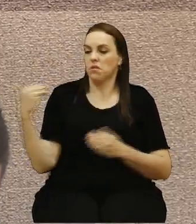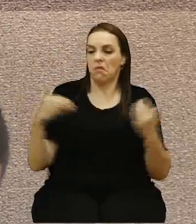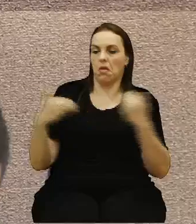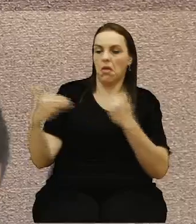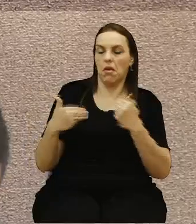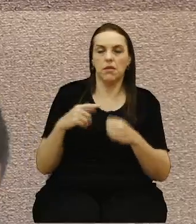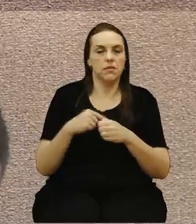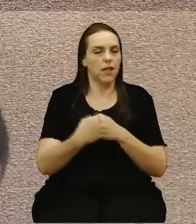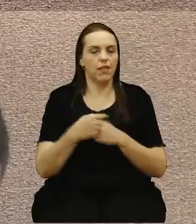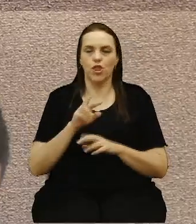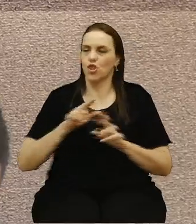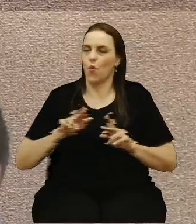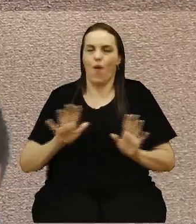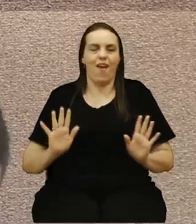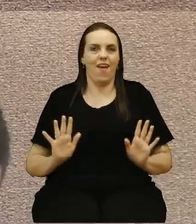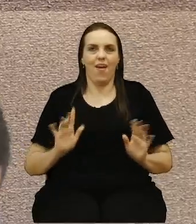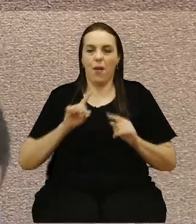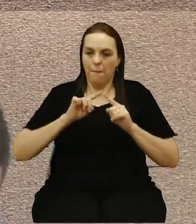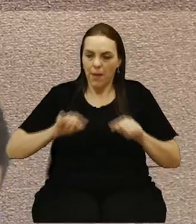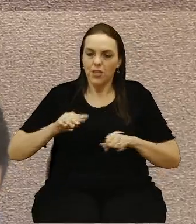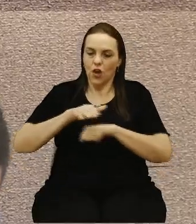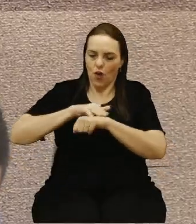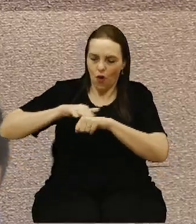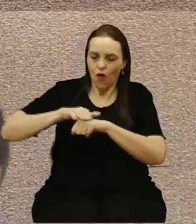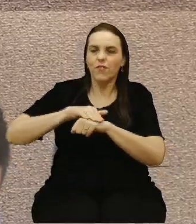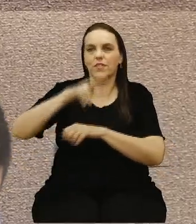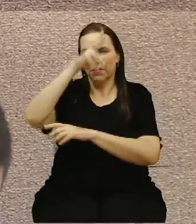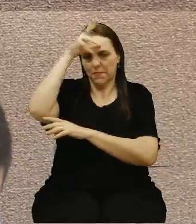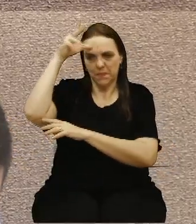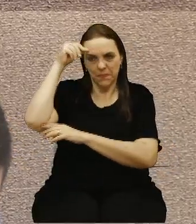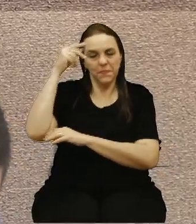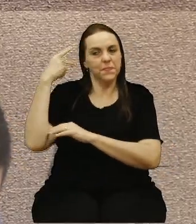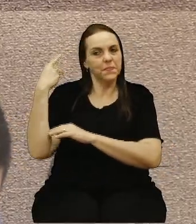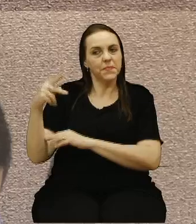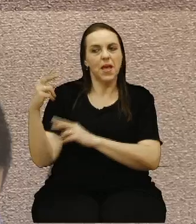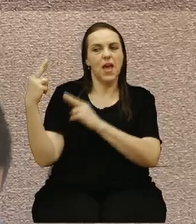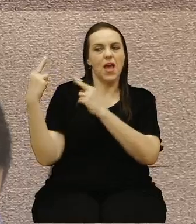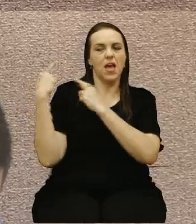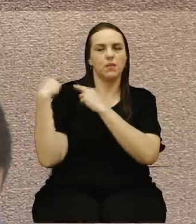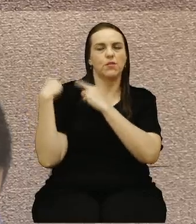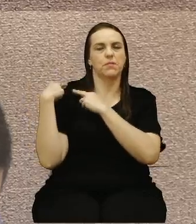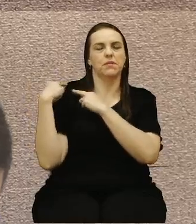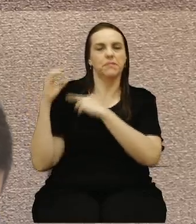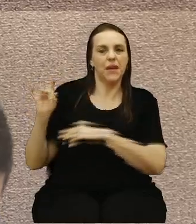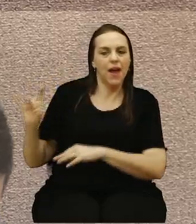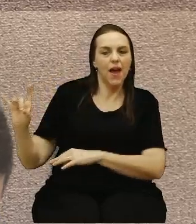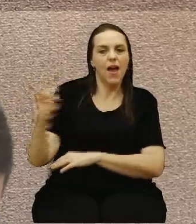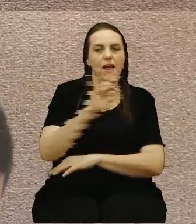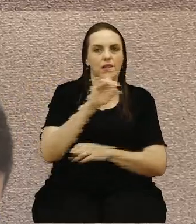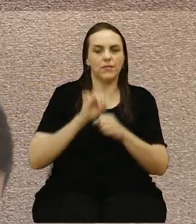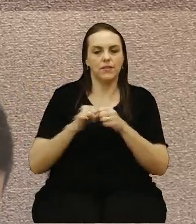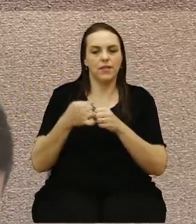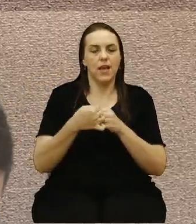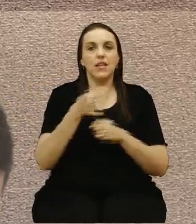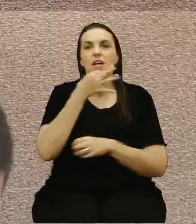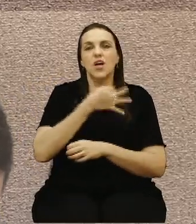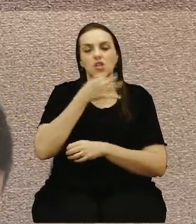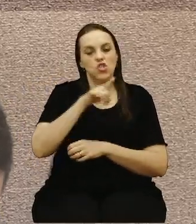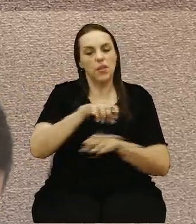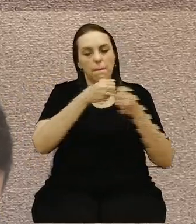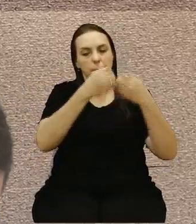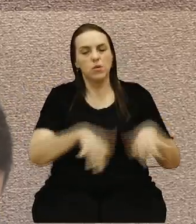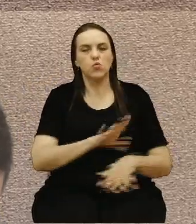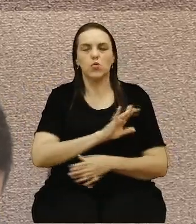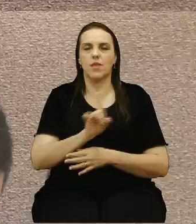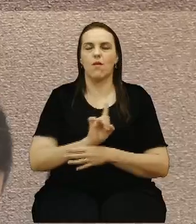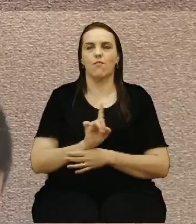Não, mas nós temos que conversar com os prefeitos para todos terem responsabilidade para que Caxias do Sul não seja prejudicada.